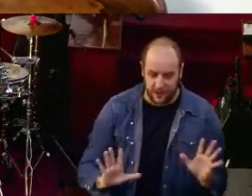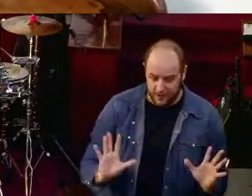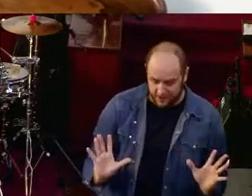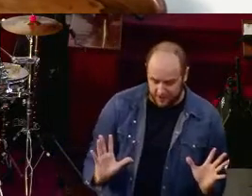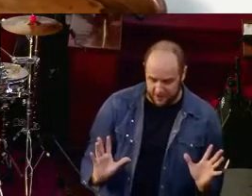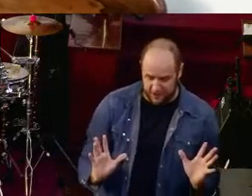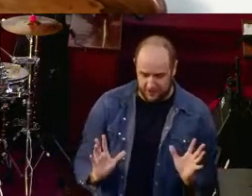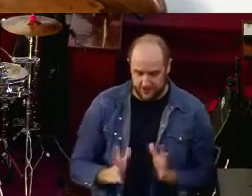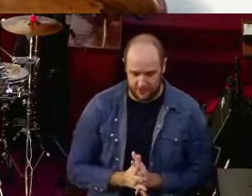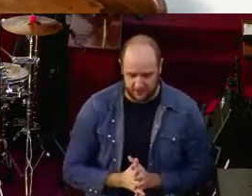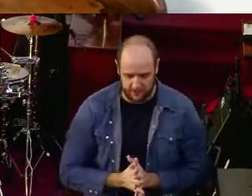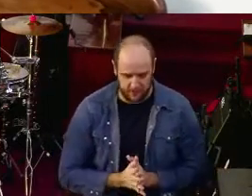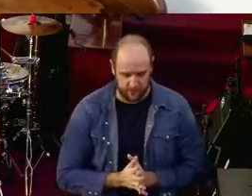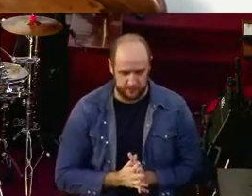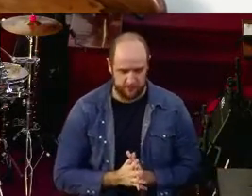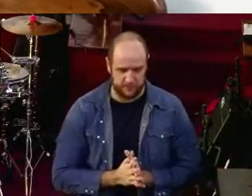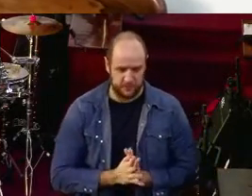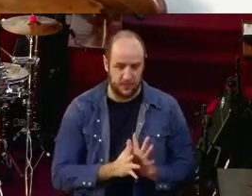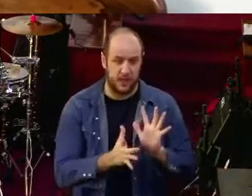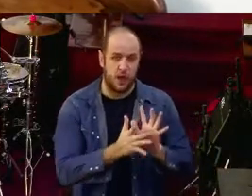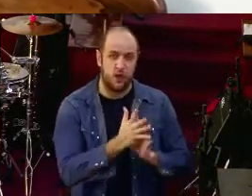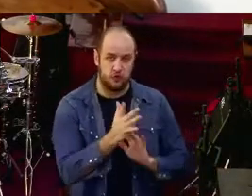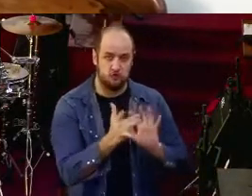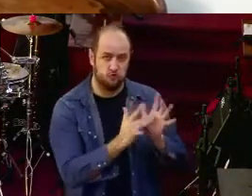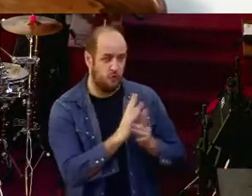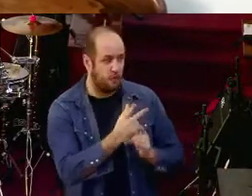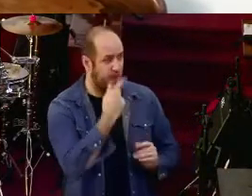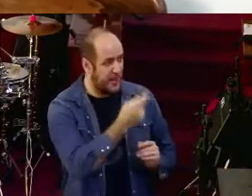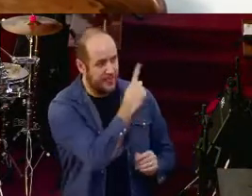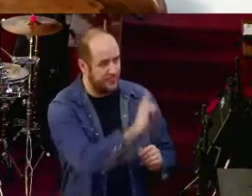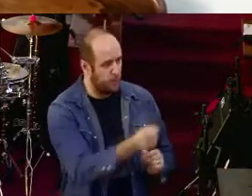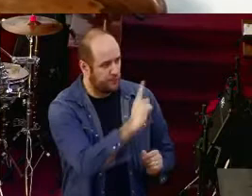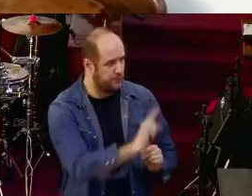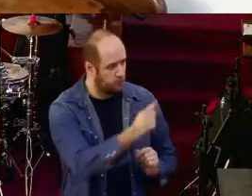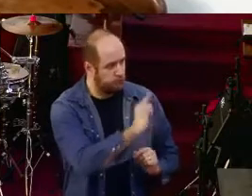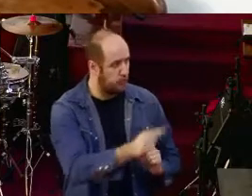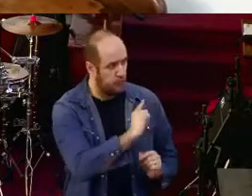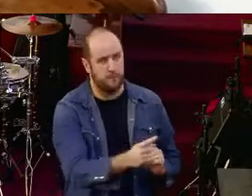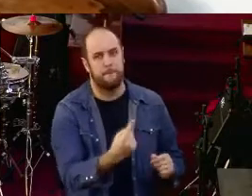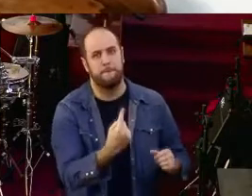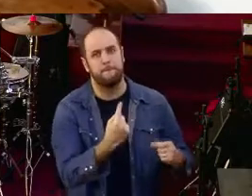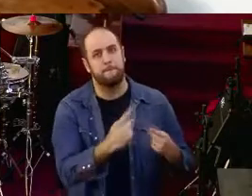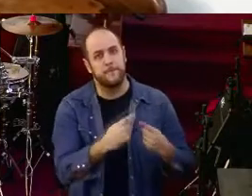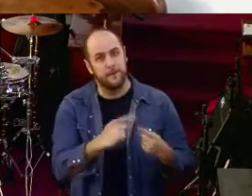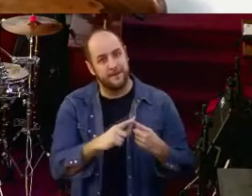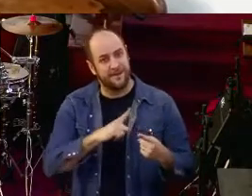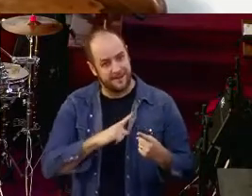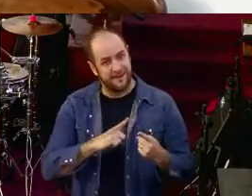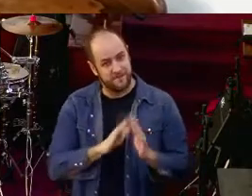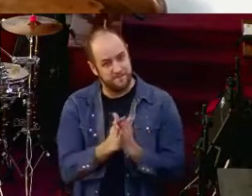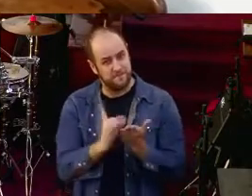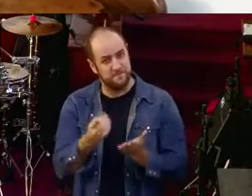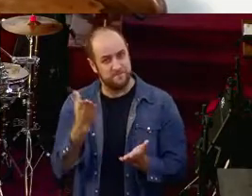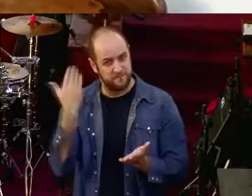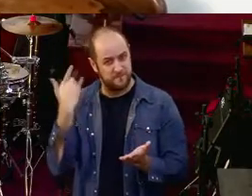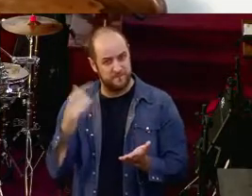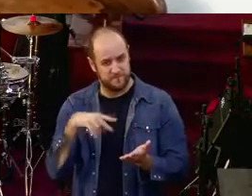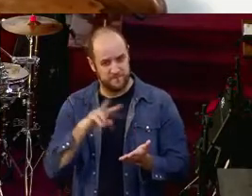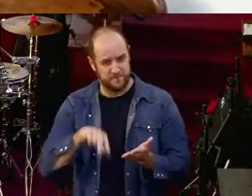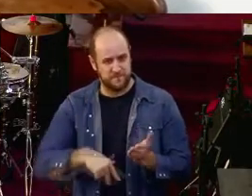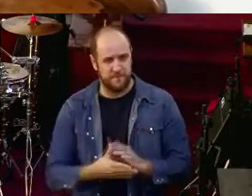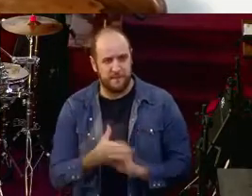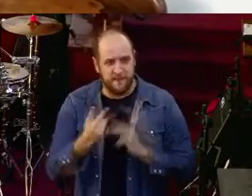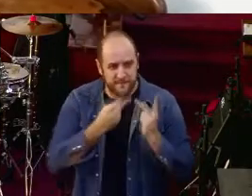do pensamento de Jesus de ser batizado, exatamente por conta do que está escrito na palavra. No dia seguinte, viu